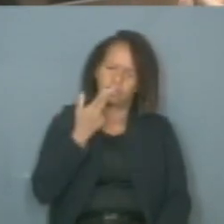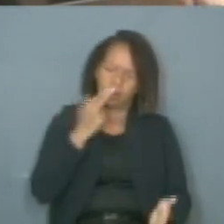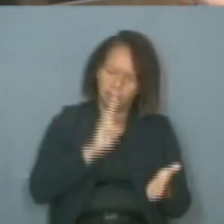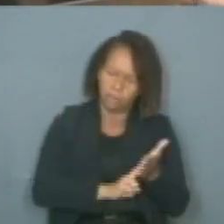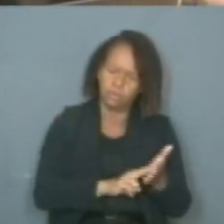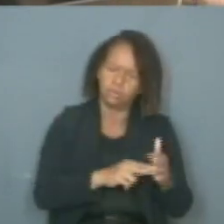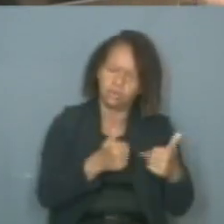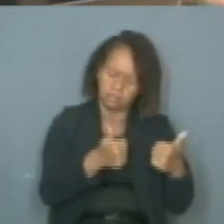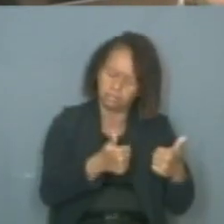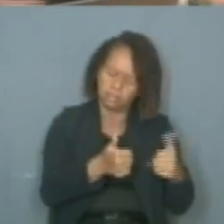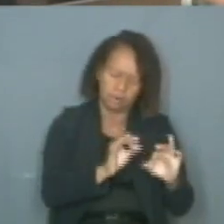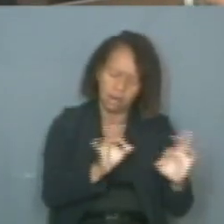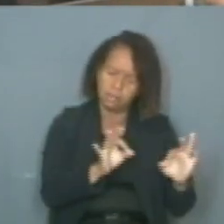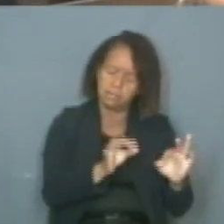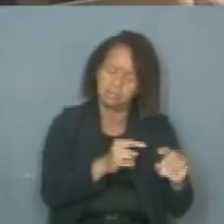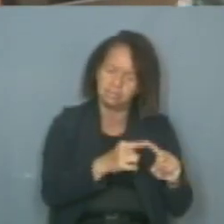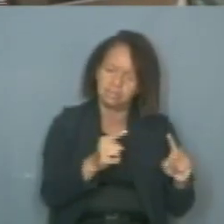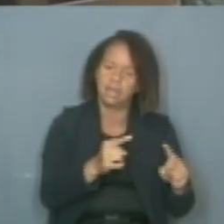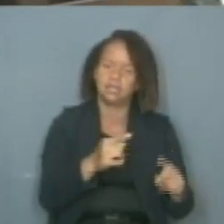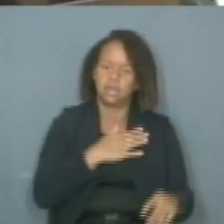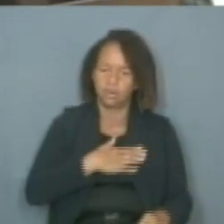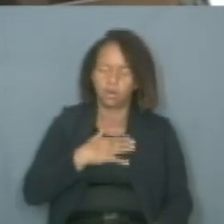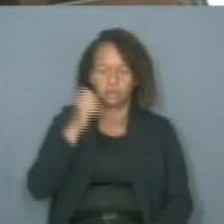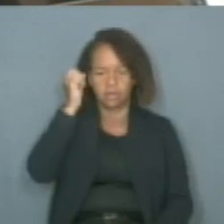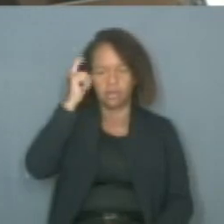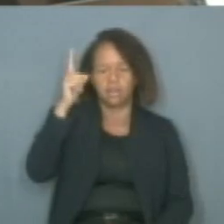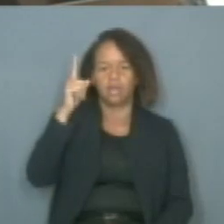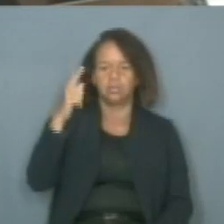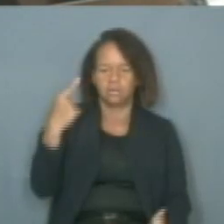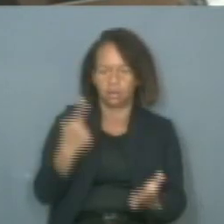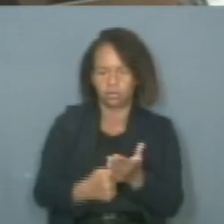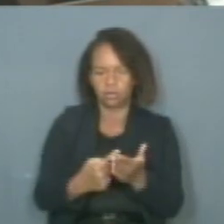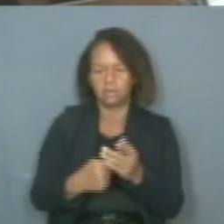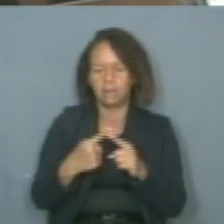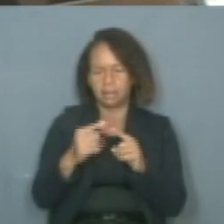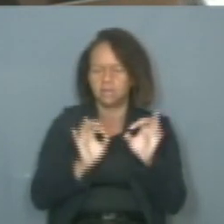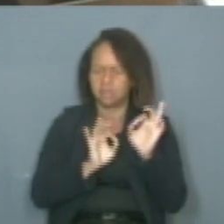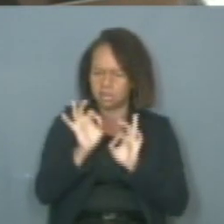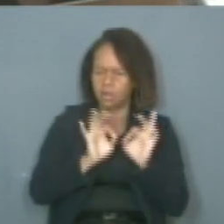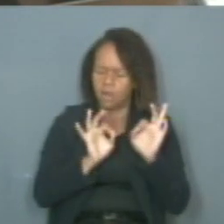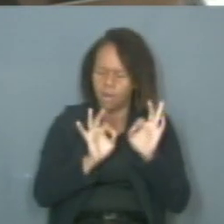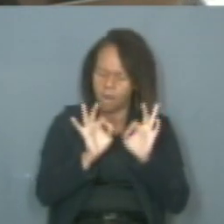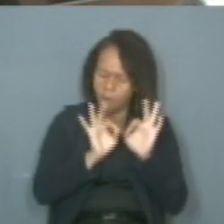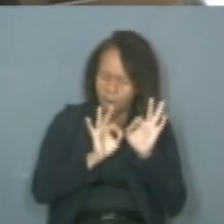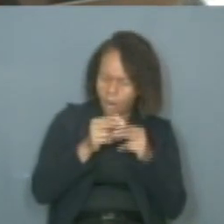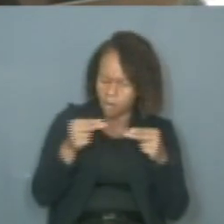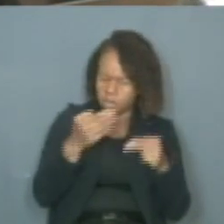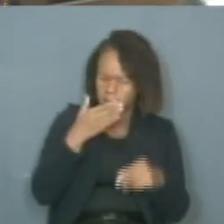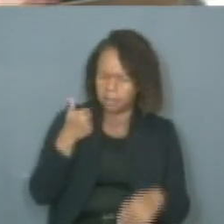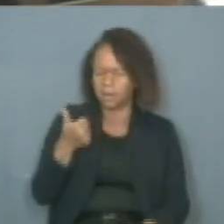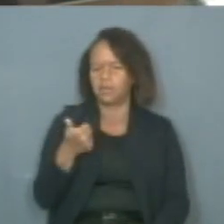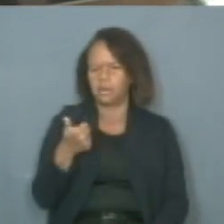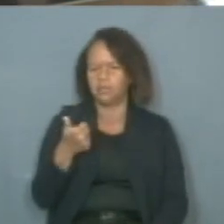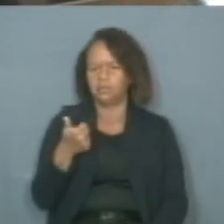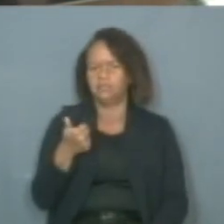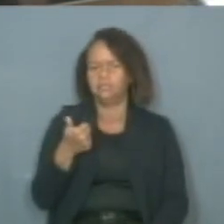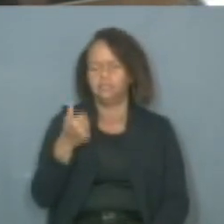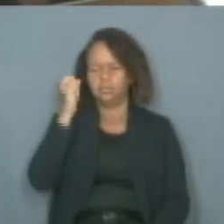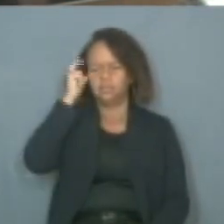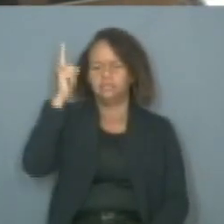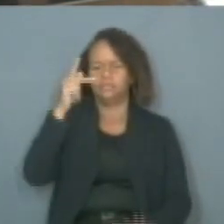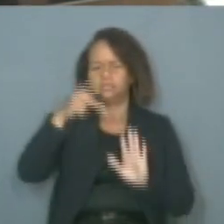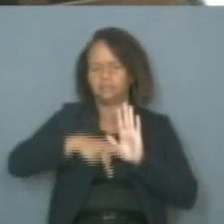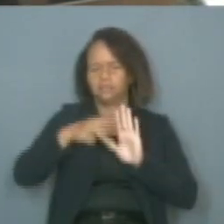com a penalização. Então, eu gosto muito da ideia, sou de acordo, mas acho que caberia alguns ajustes para melhorar ainda mais a sua ideia, o